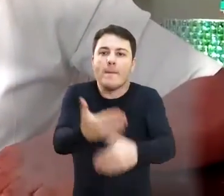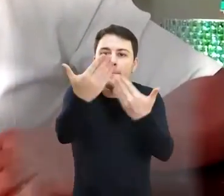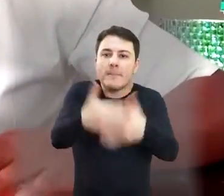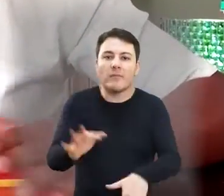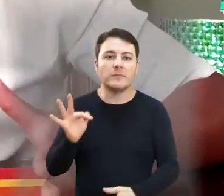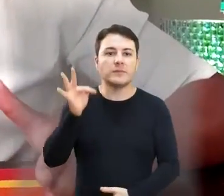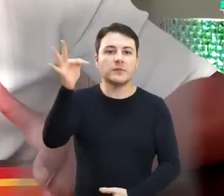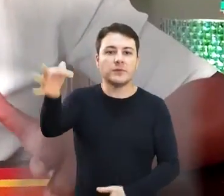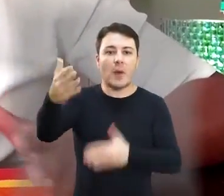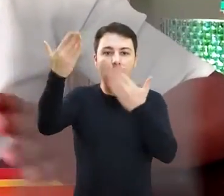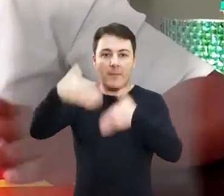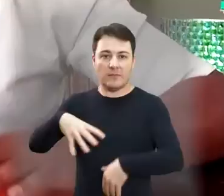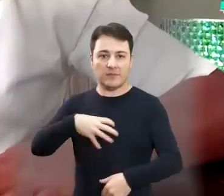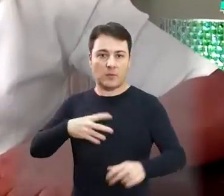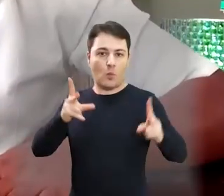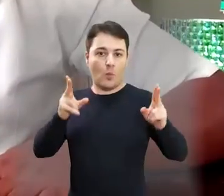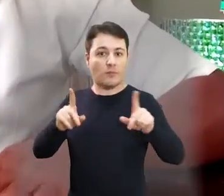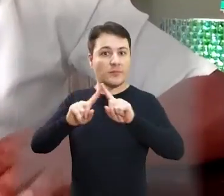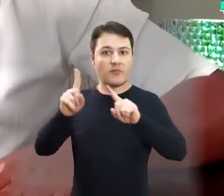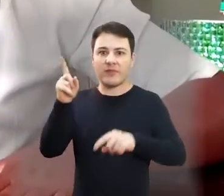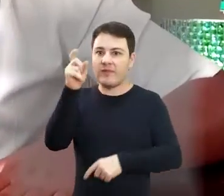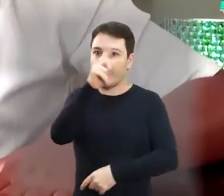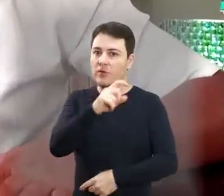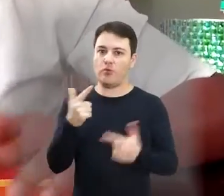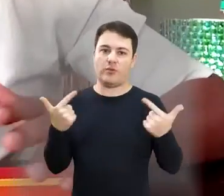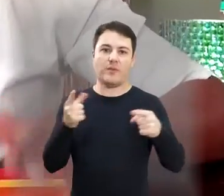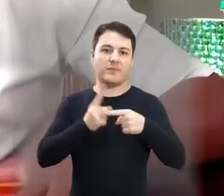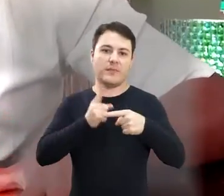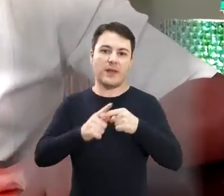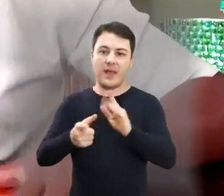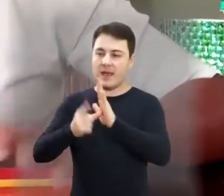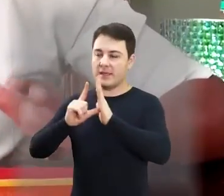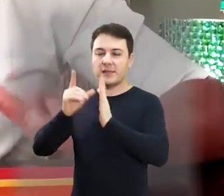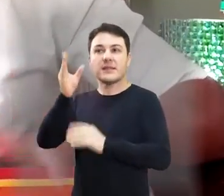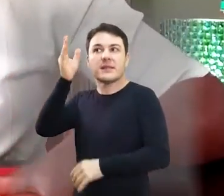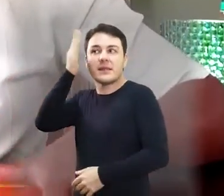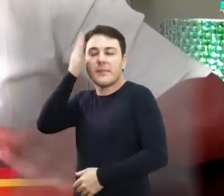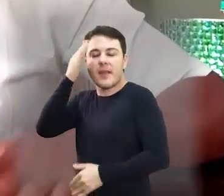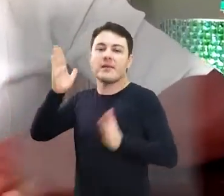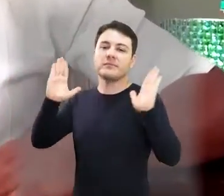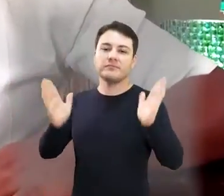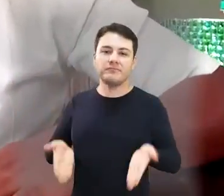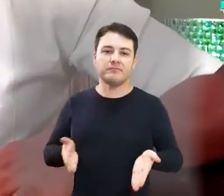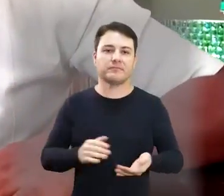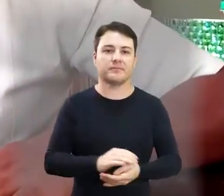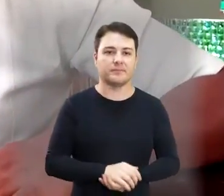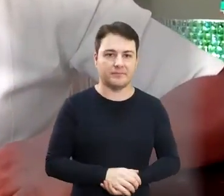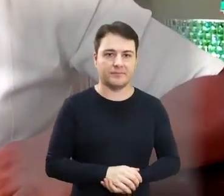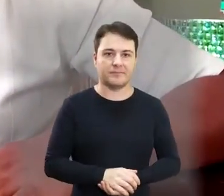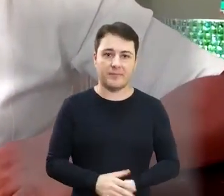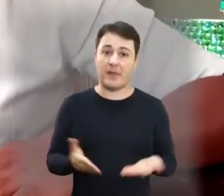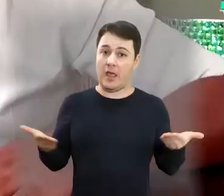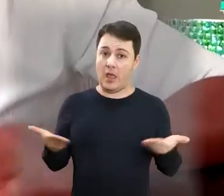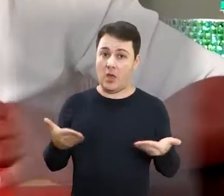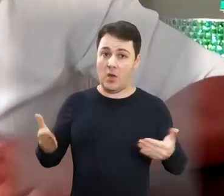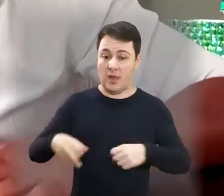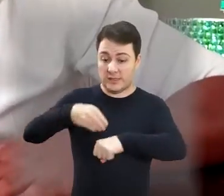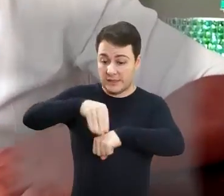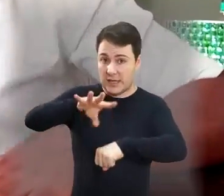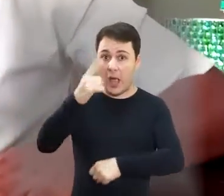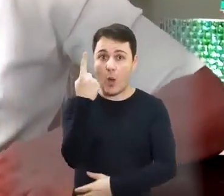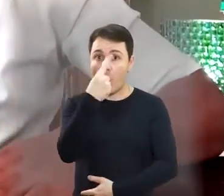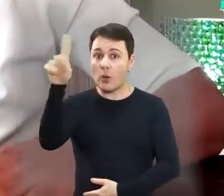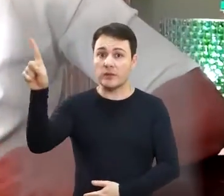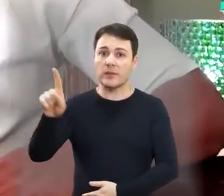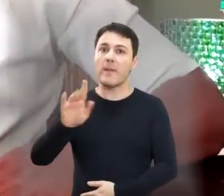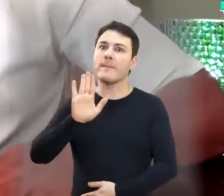prova com mais confiança, porque aí você já tem prática no nível de dificuldade das questões dessas respectivas provas